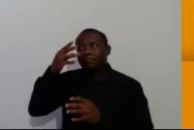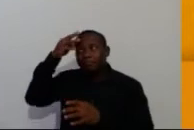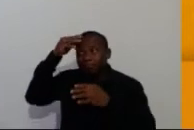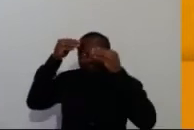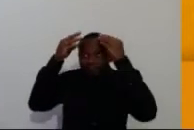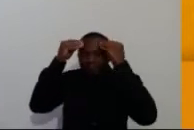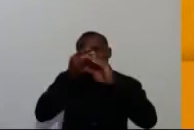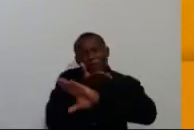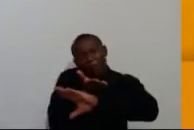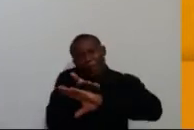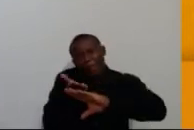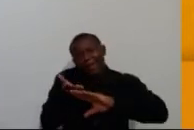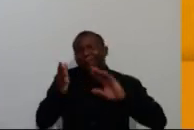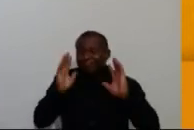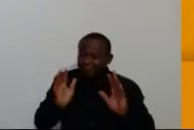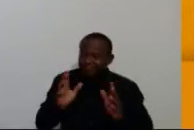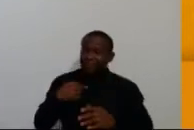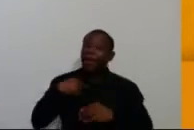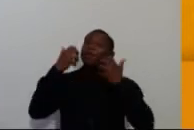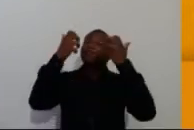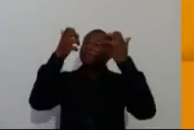a pandemia me fez